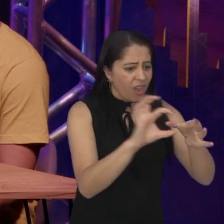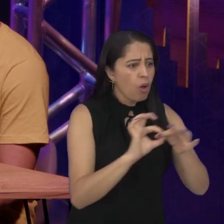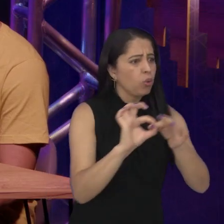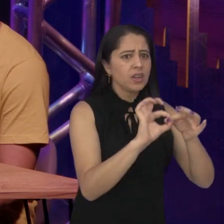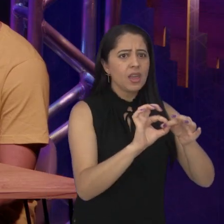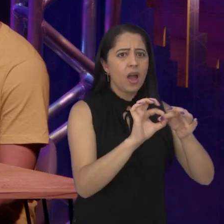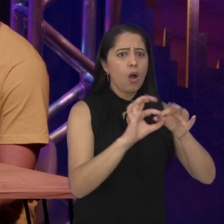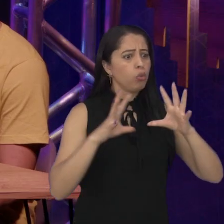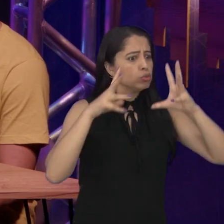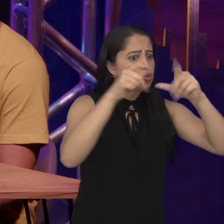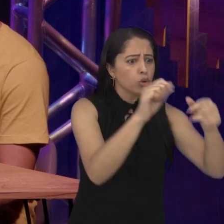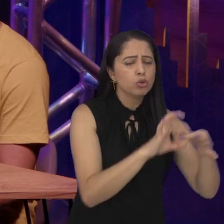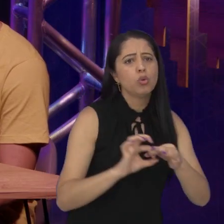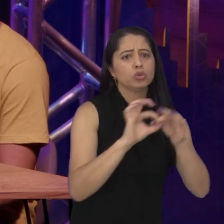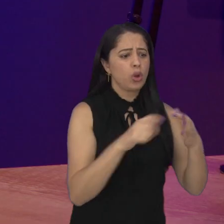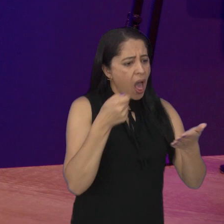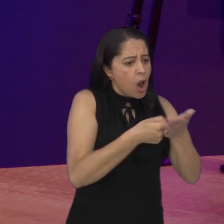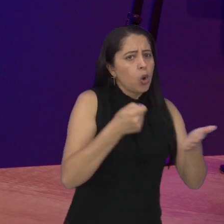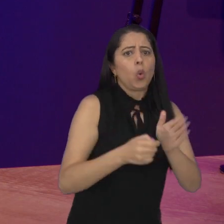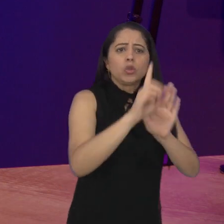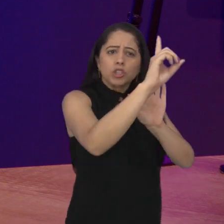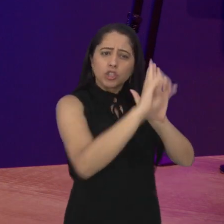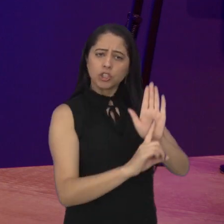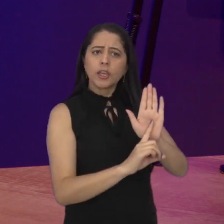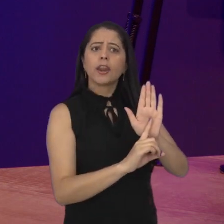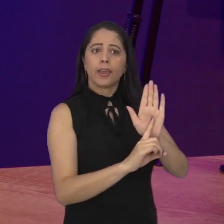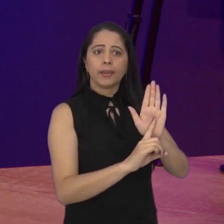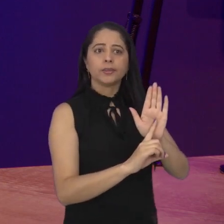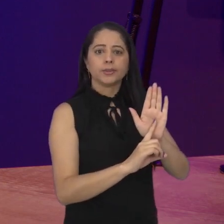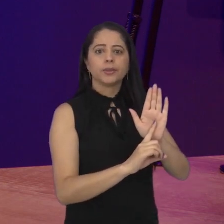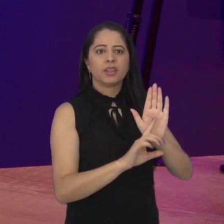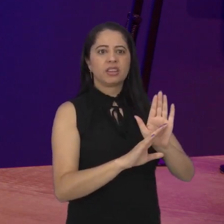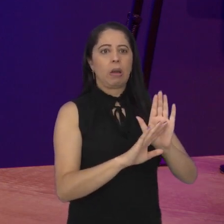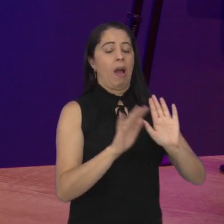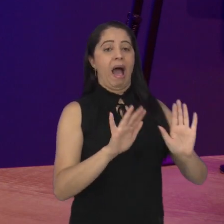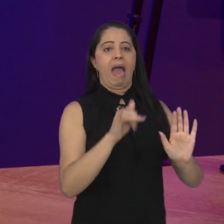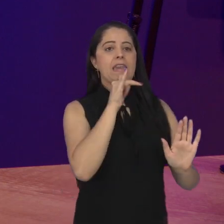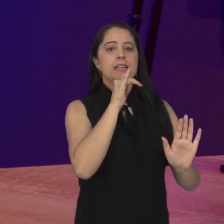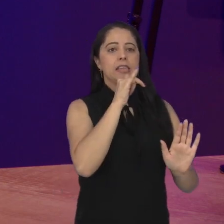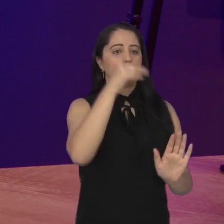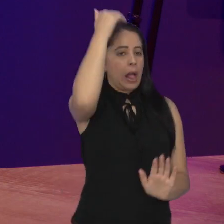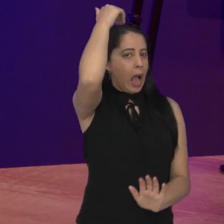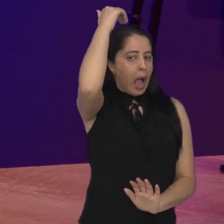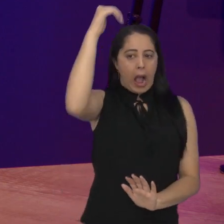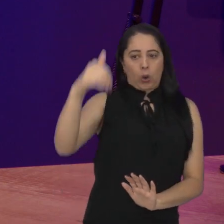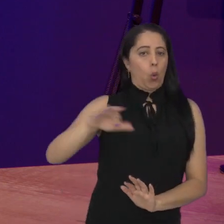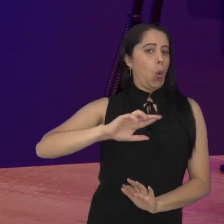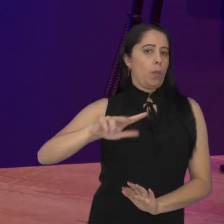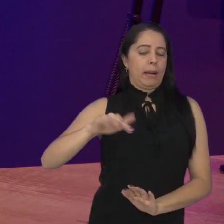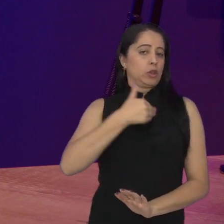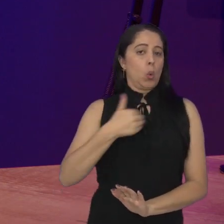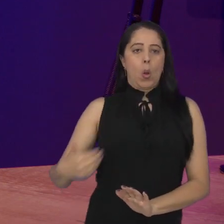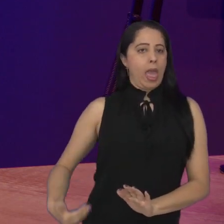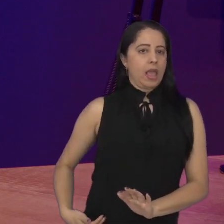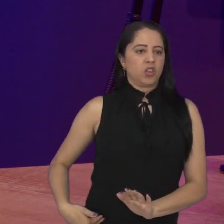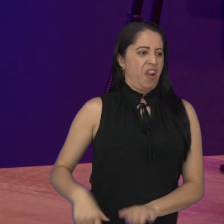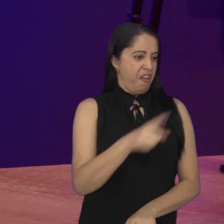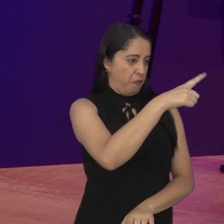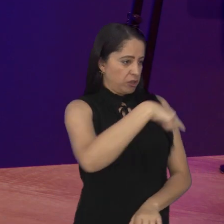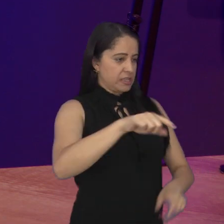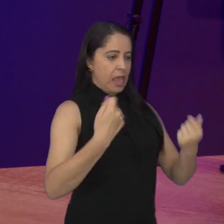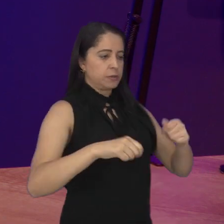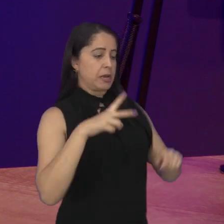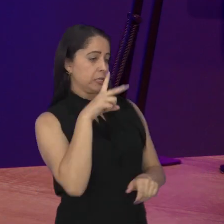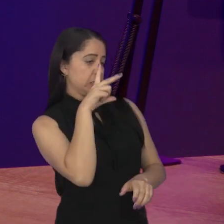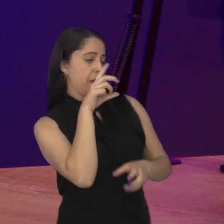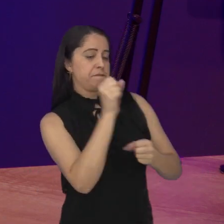tinha que estar lutando junto por uma coisa só e por mais direitos. Então você tira a atenção, né? Tipo, a culpa não é do sistema. Você, na